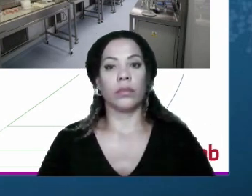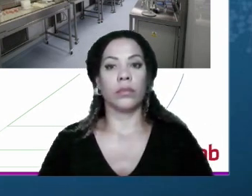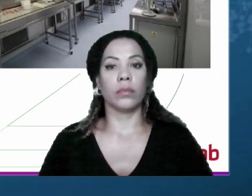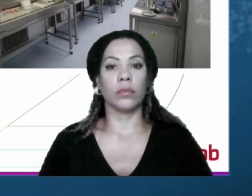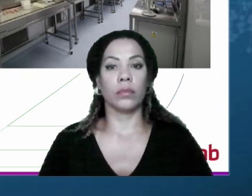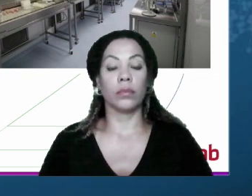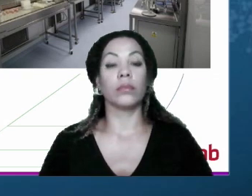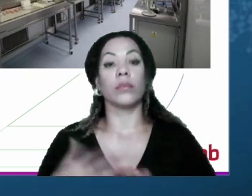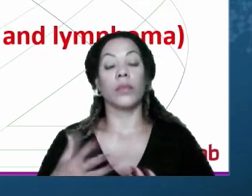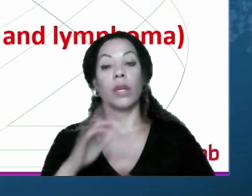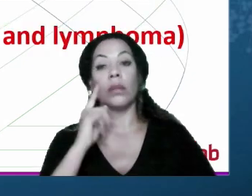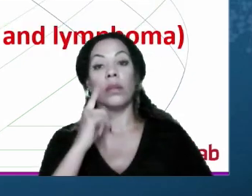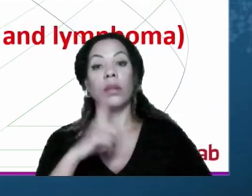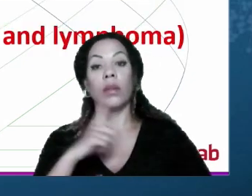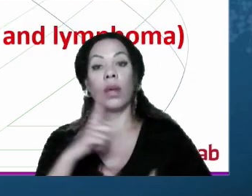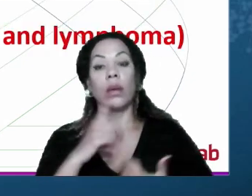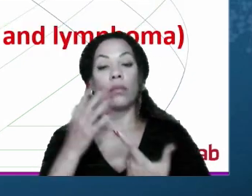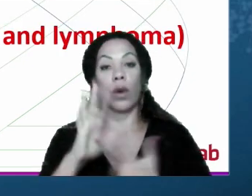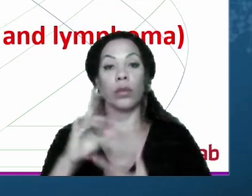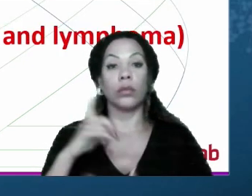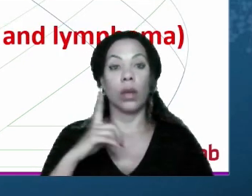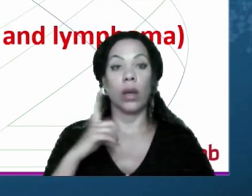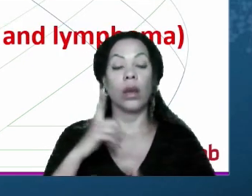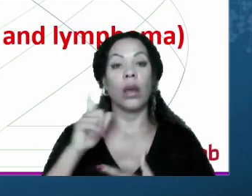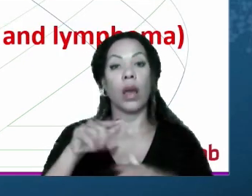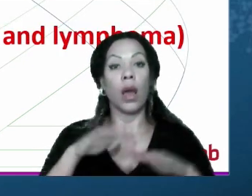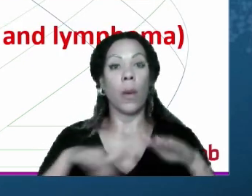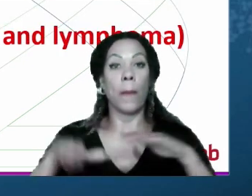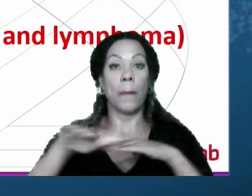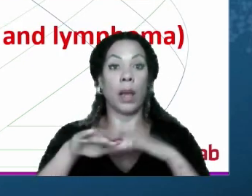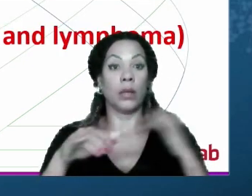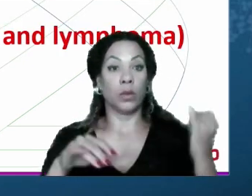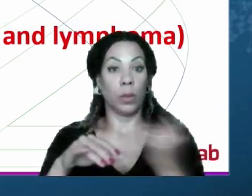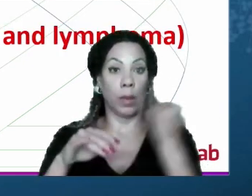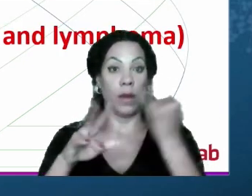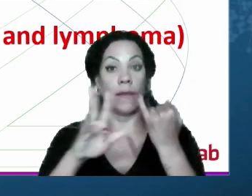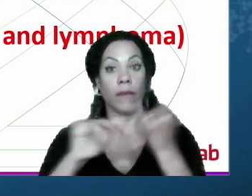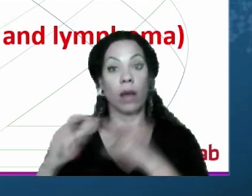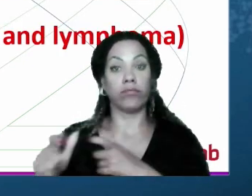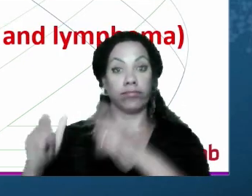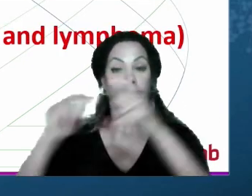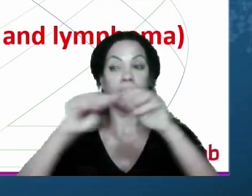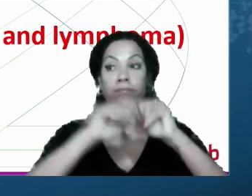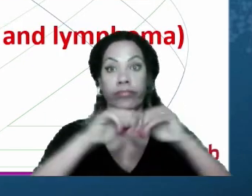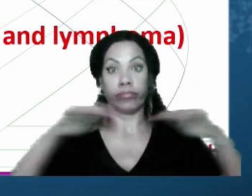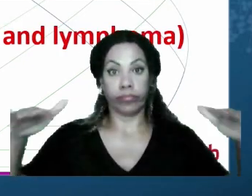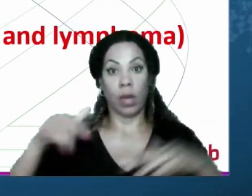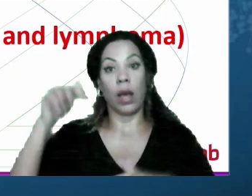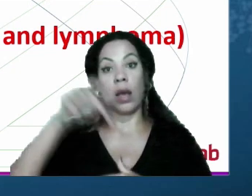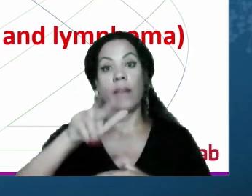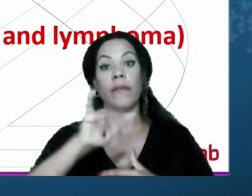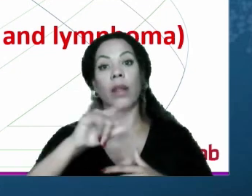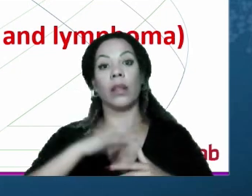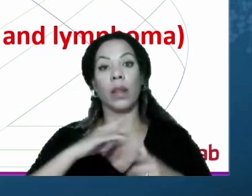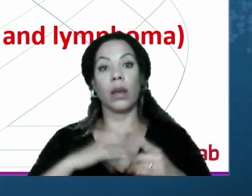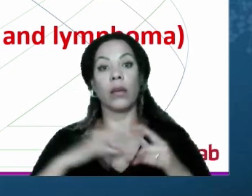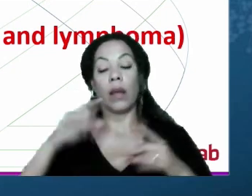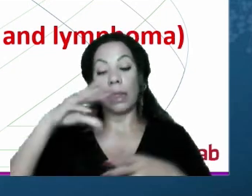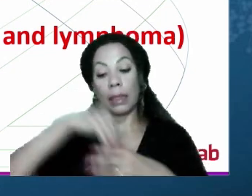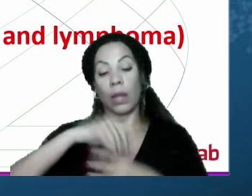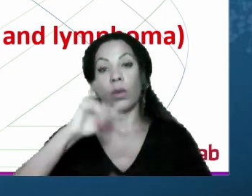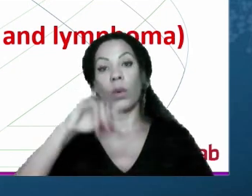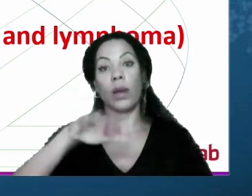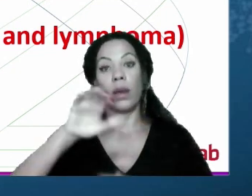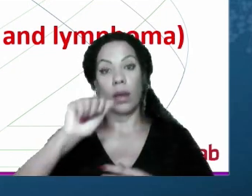aqui nós temos um passo muito importante que será replicado em diferentes lugares. Aqui nós teremos um container no INCA e